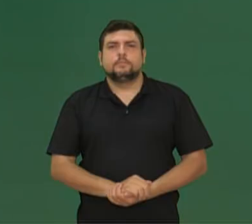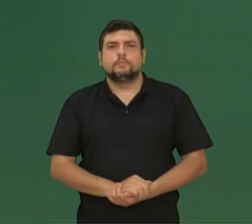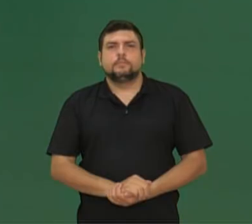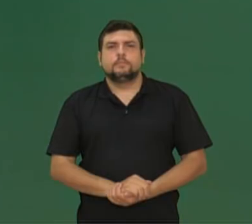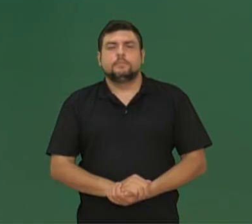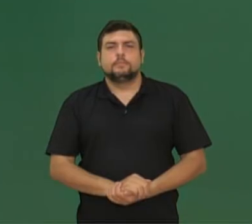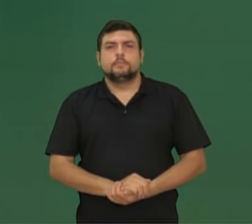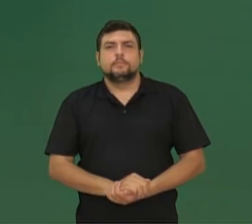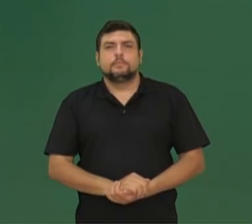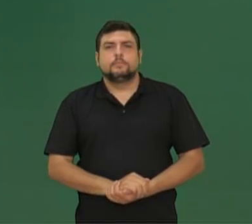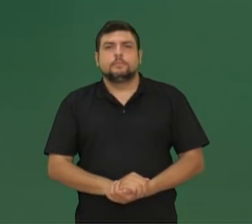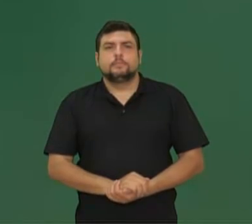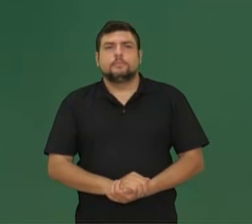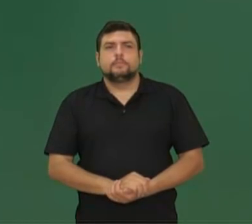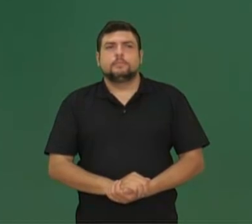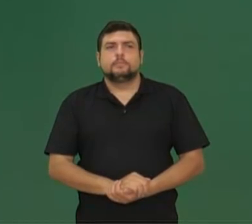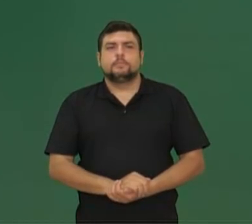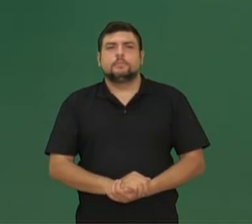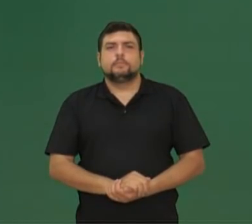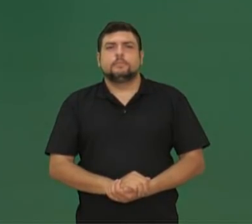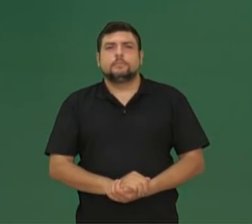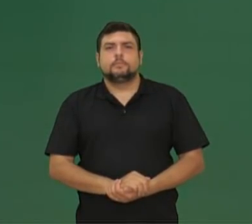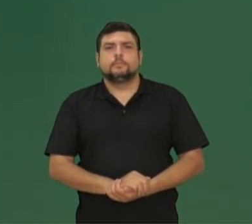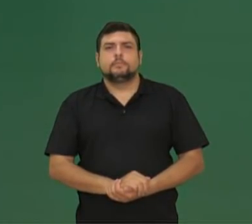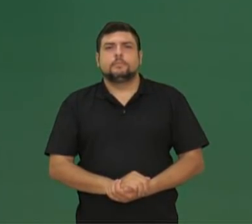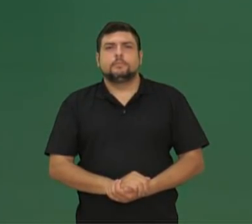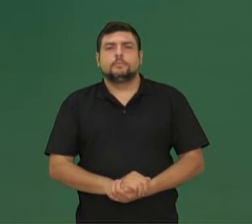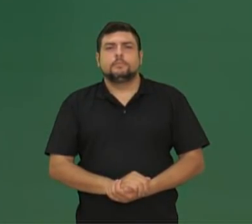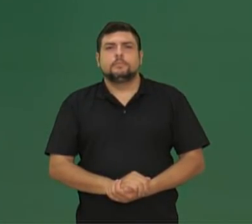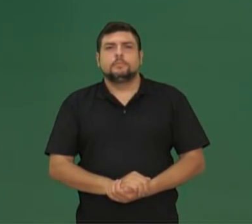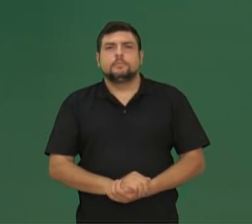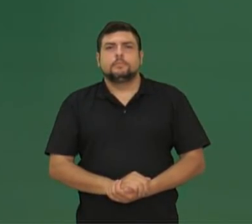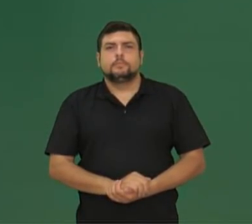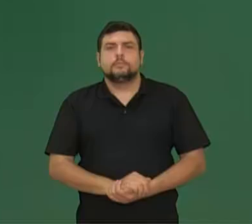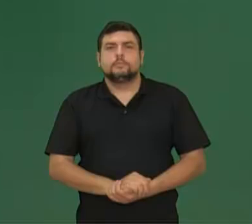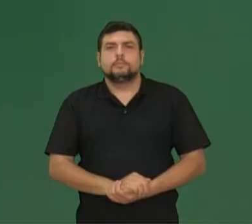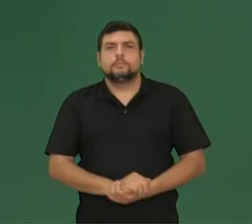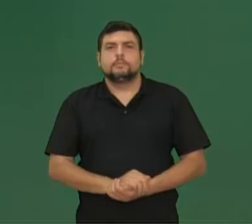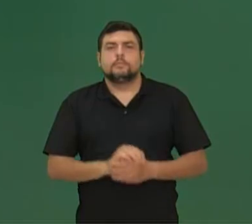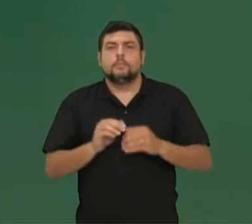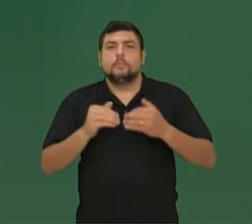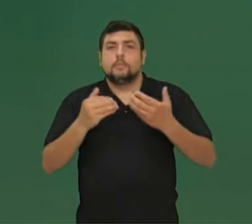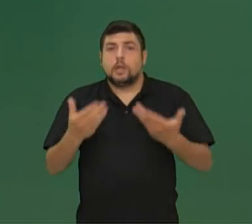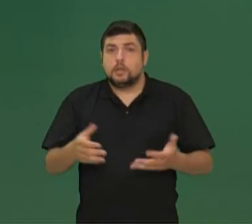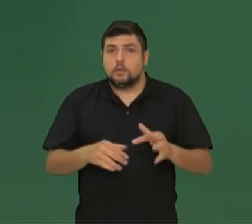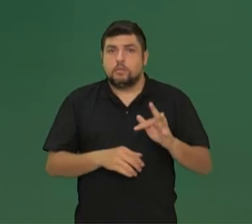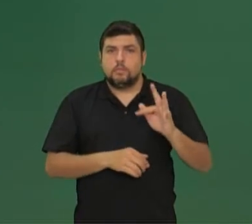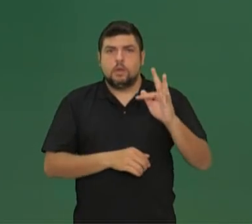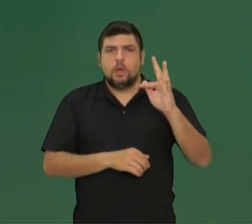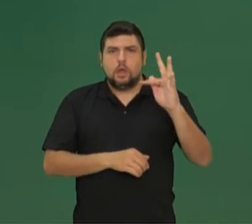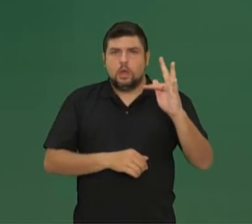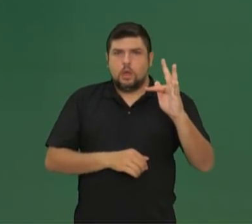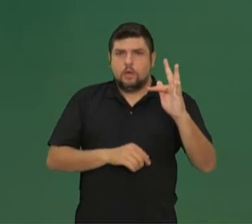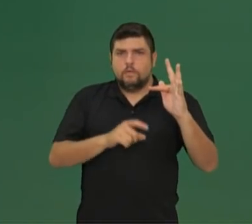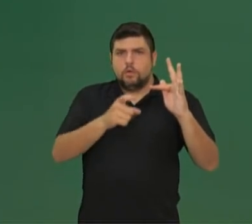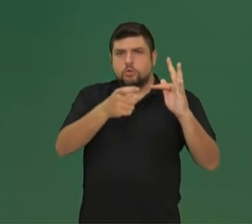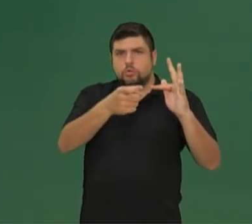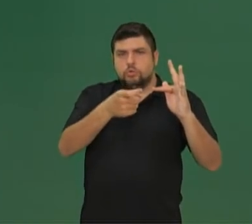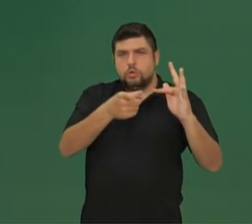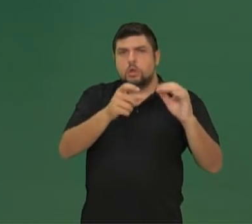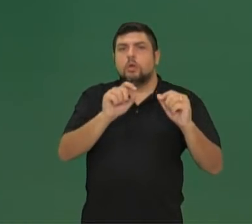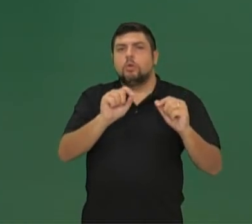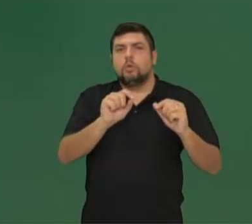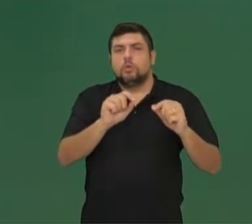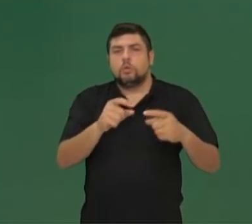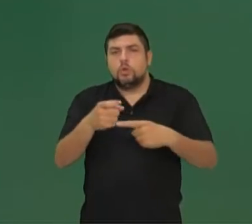função, né? Que pode ser usada para essa situação, para esse caso, né? F de x igual a x